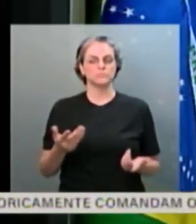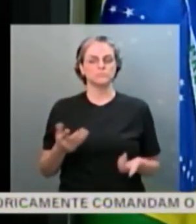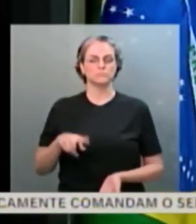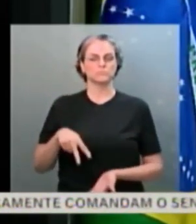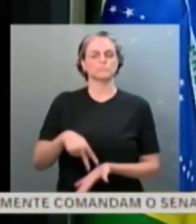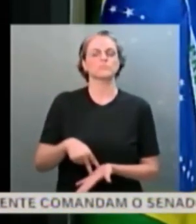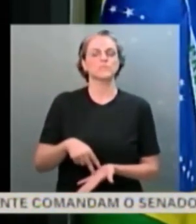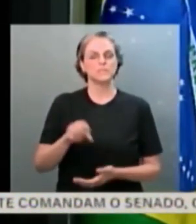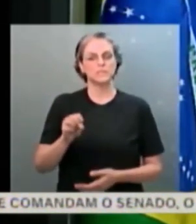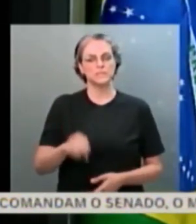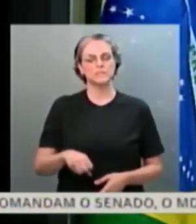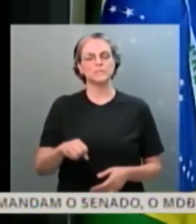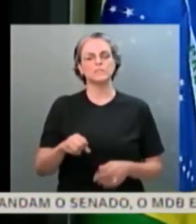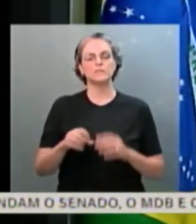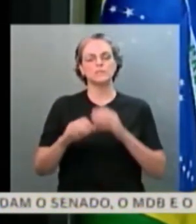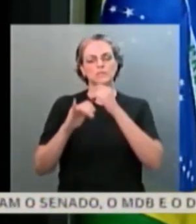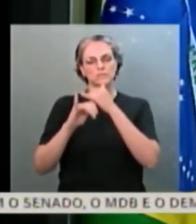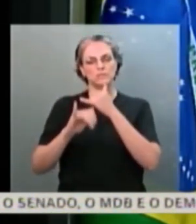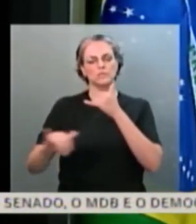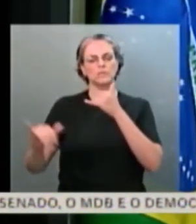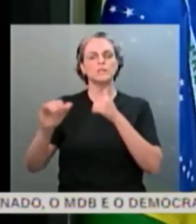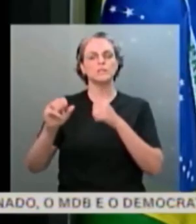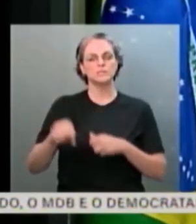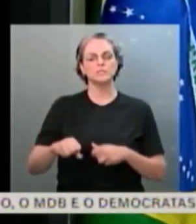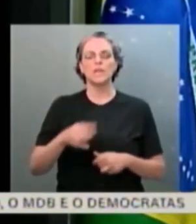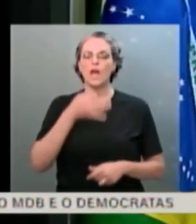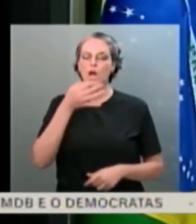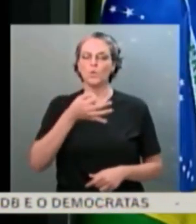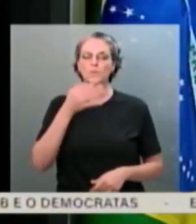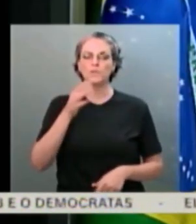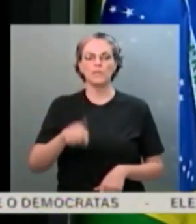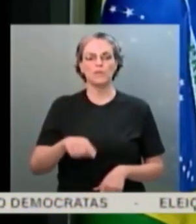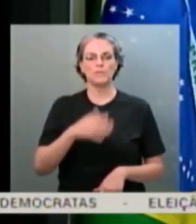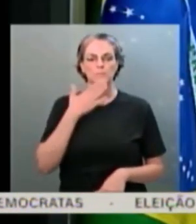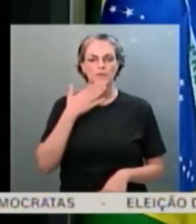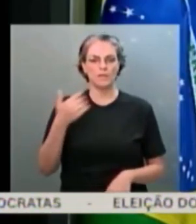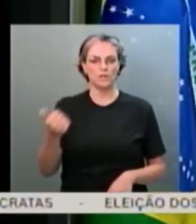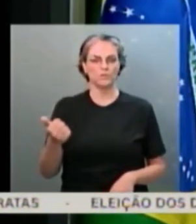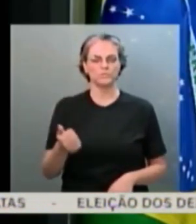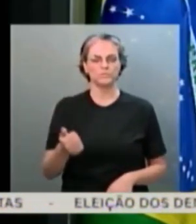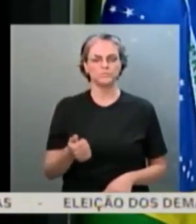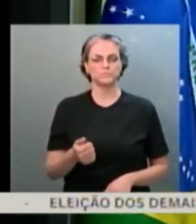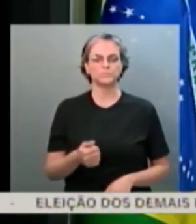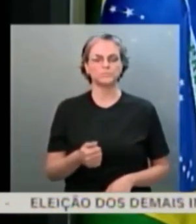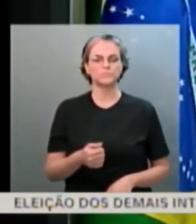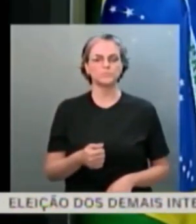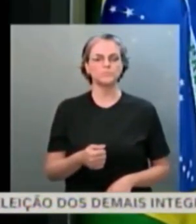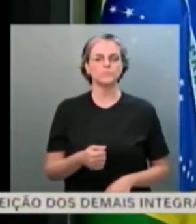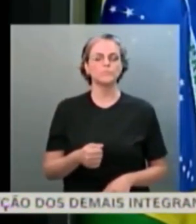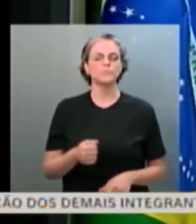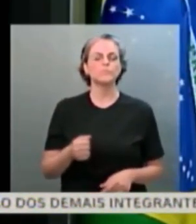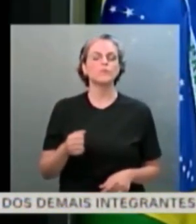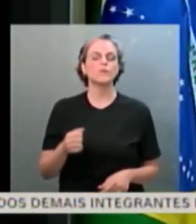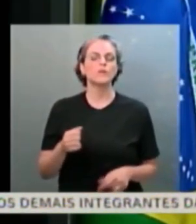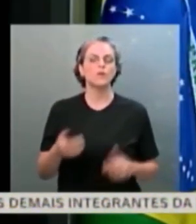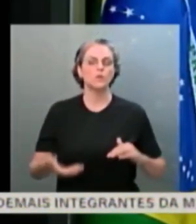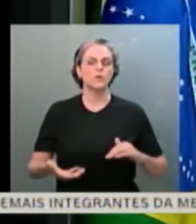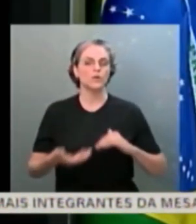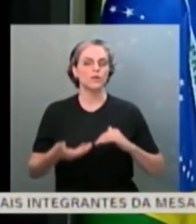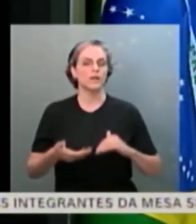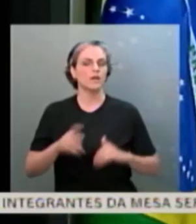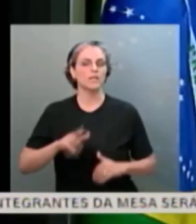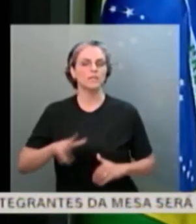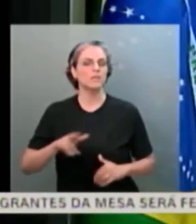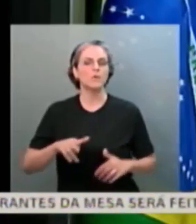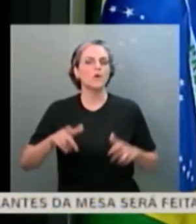menos como o som de um berrante, mas com a força do argumento. O Congresso Nacional não é a